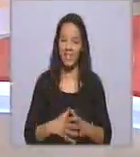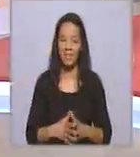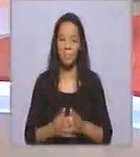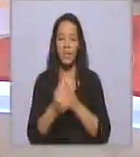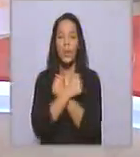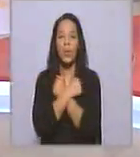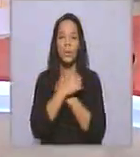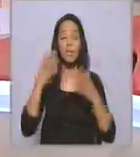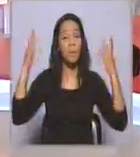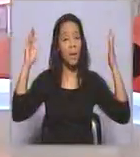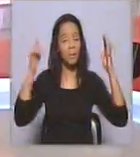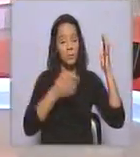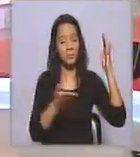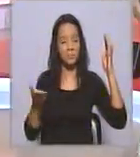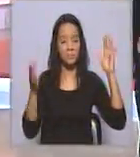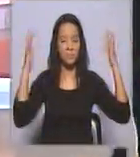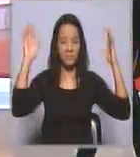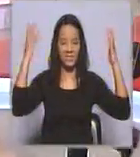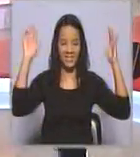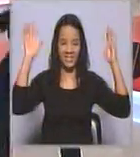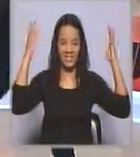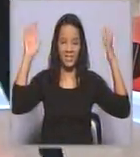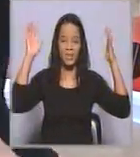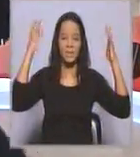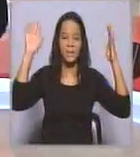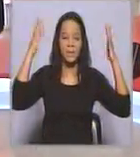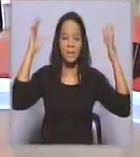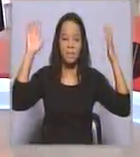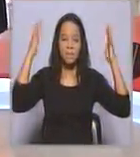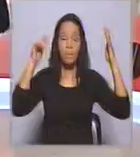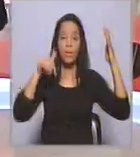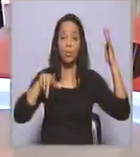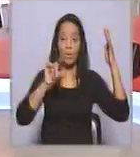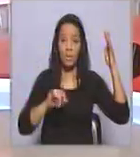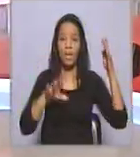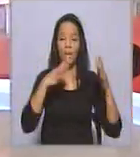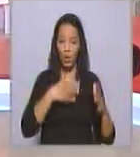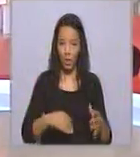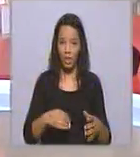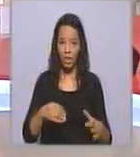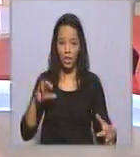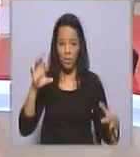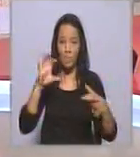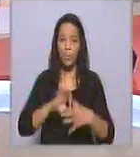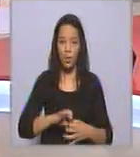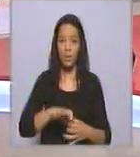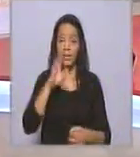Um abraço, Paulo. Palmas para ele. Paulinho, tu também gostas de fusão? Claro que sim, quanto mais